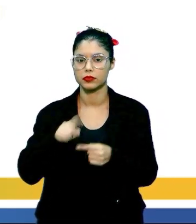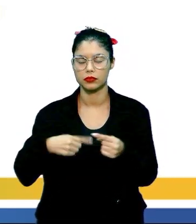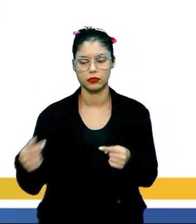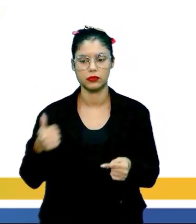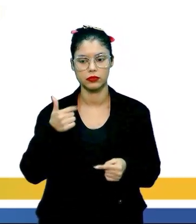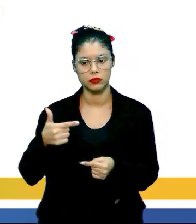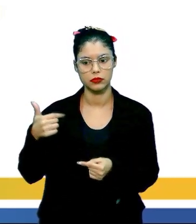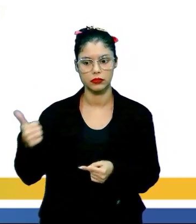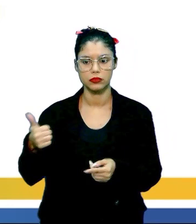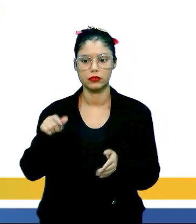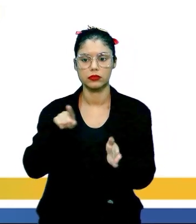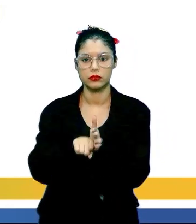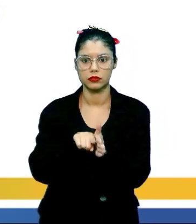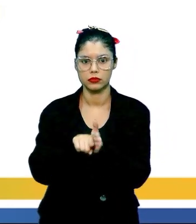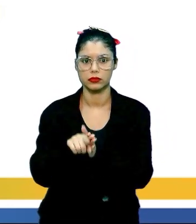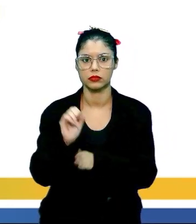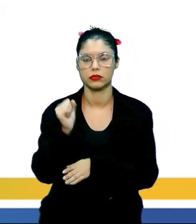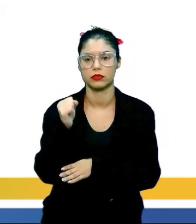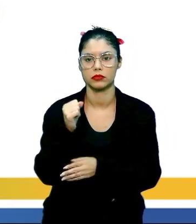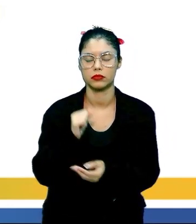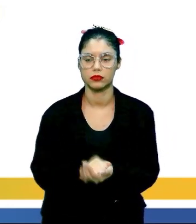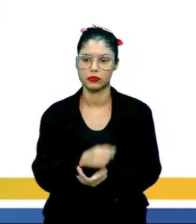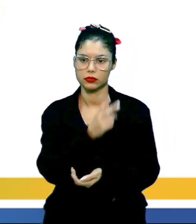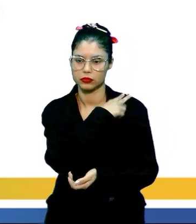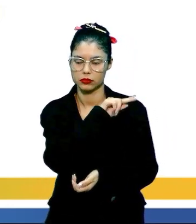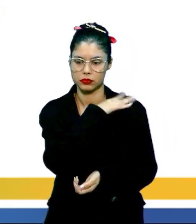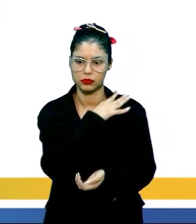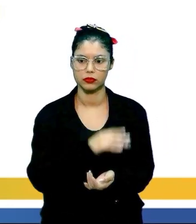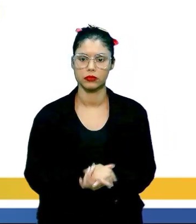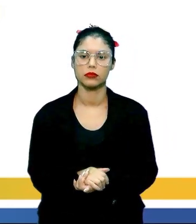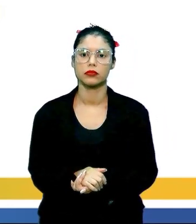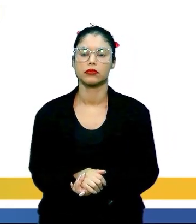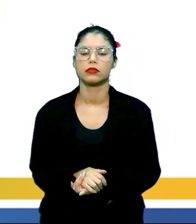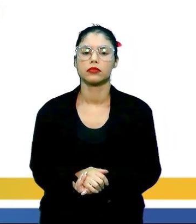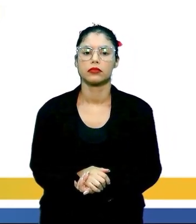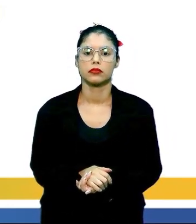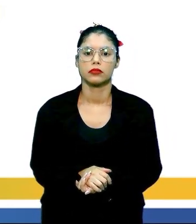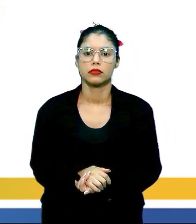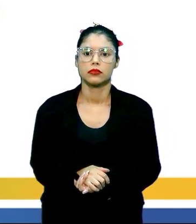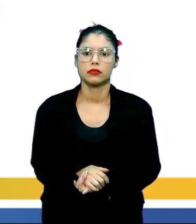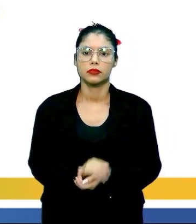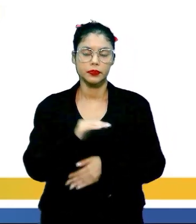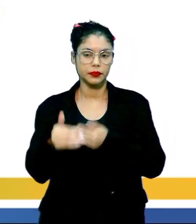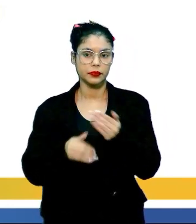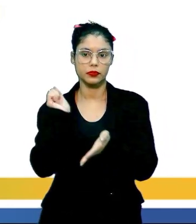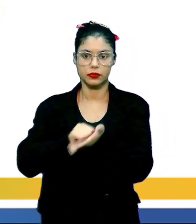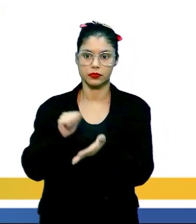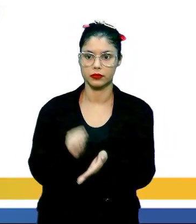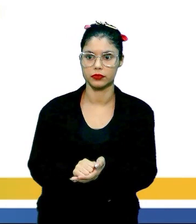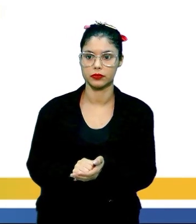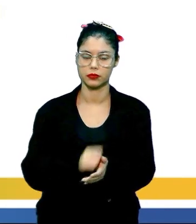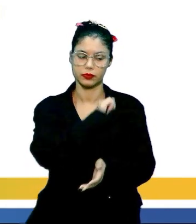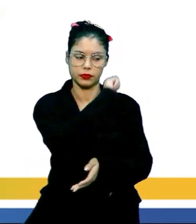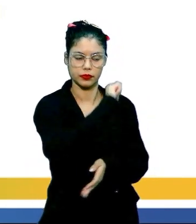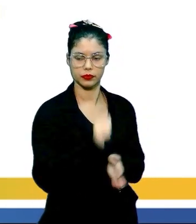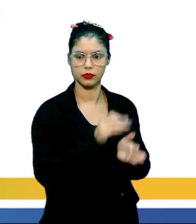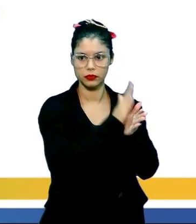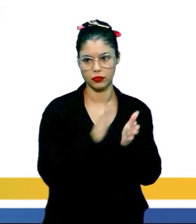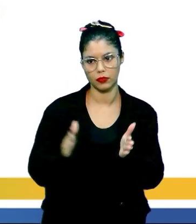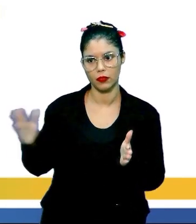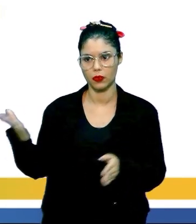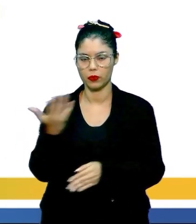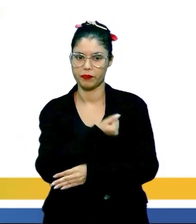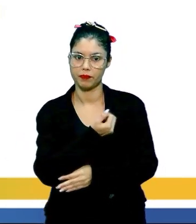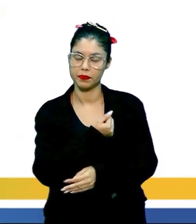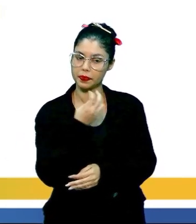página 21, questão 8, do Resolve Enem do segundo ano, tá? Vamos lá? Durante a aula, o professor Paulo escreveu na lousa